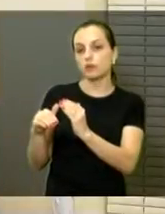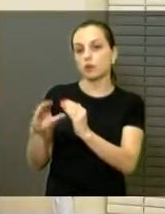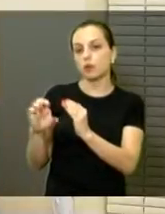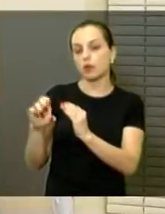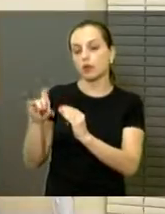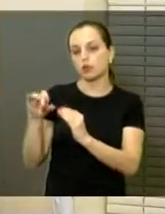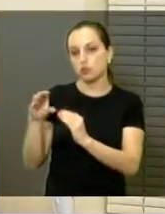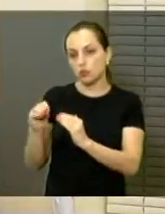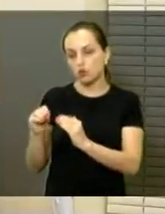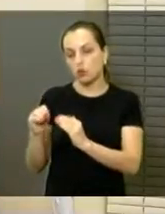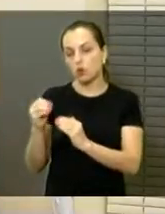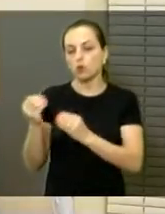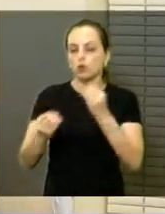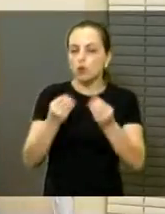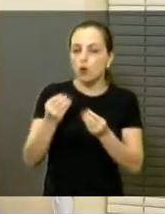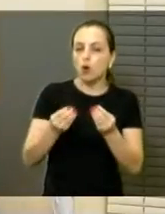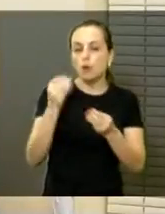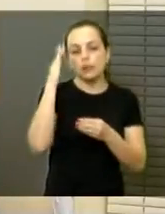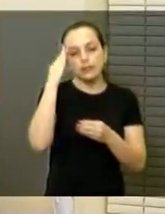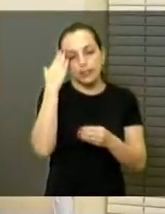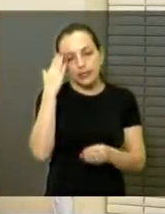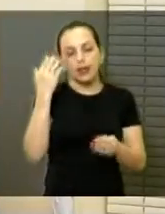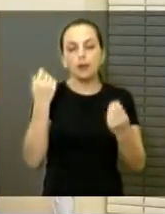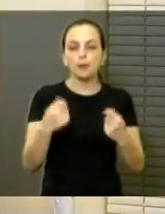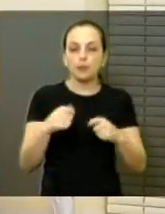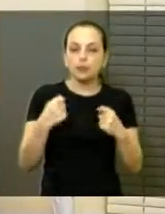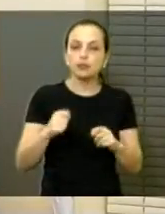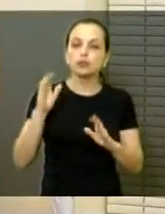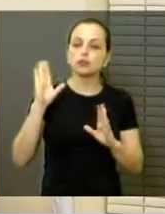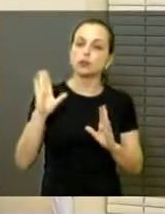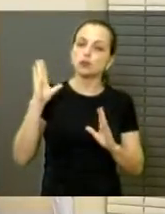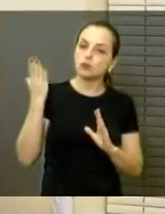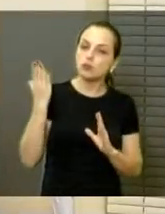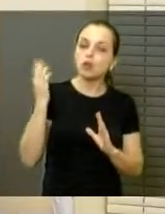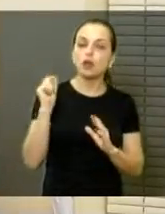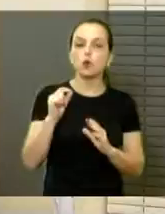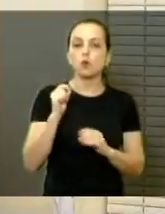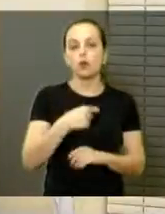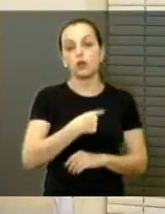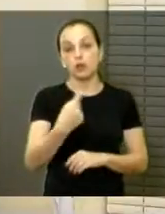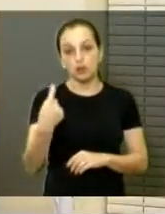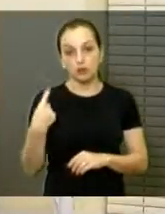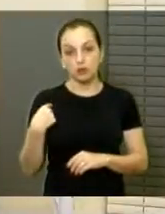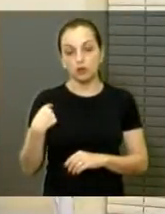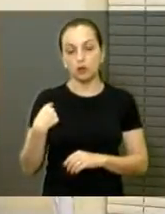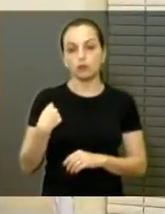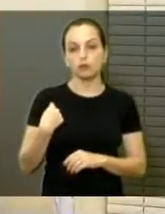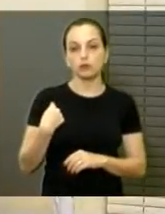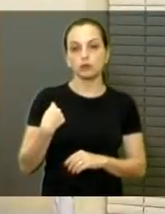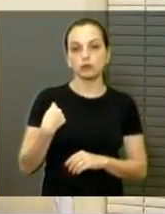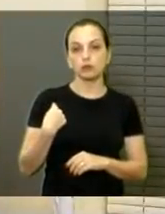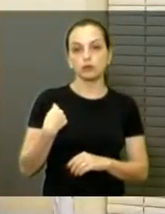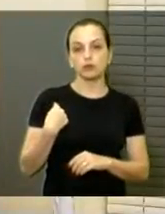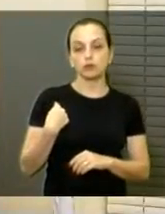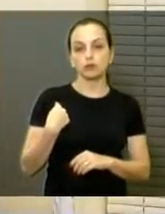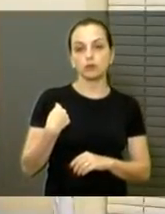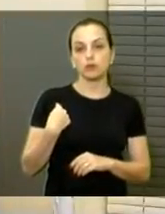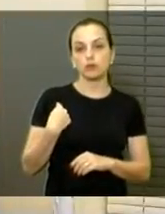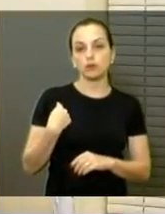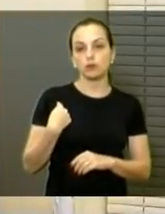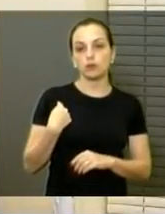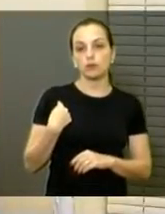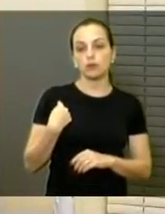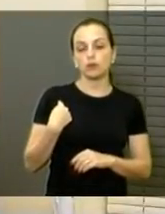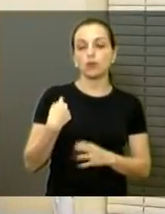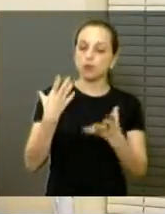nós precisamos entender esse mecanismo, entender o que aconteceu, e a gente acata aqui o posicionamento do vereador João